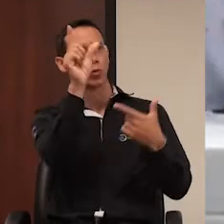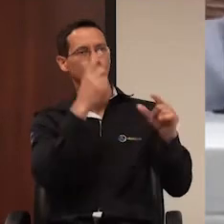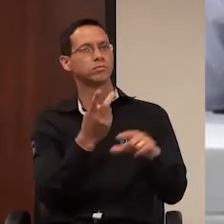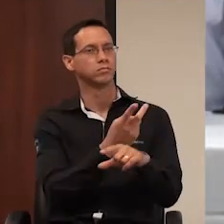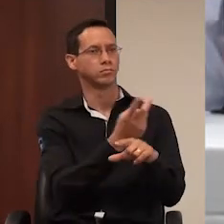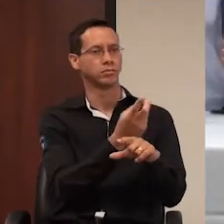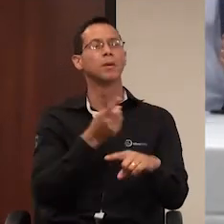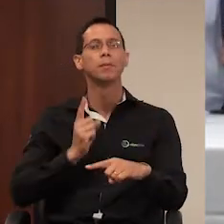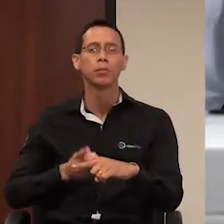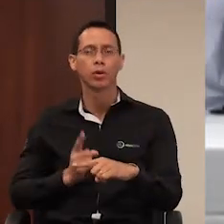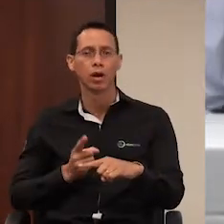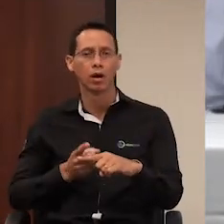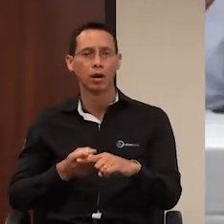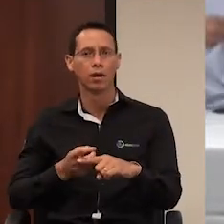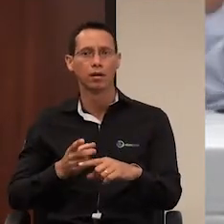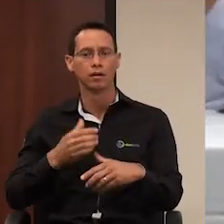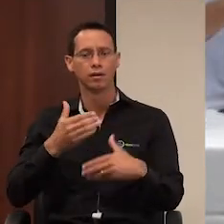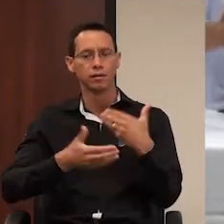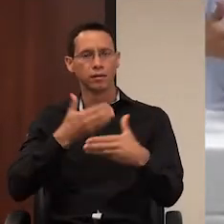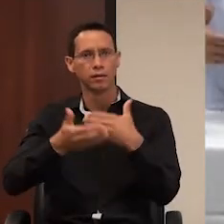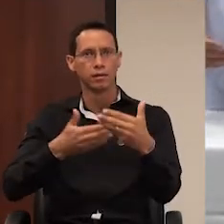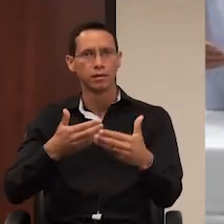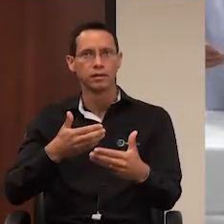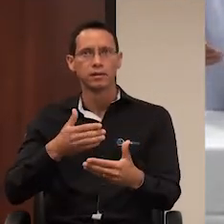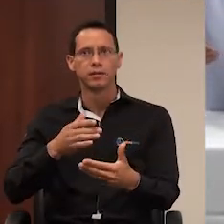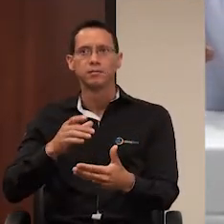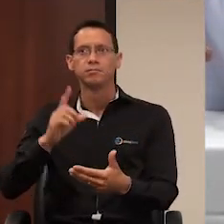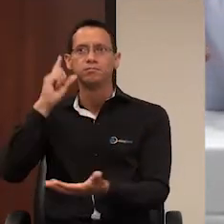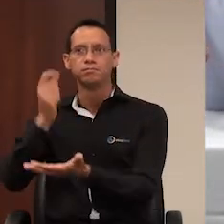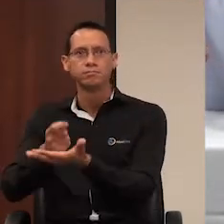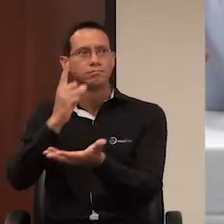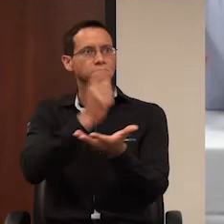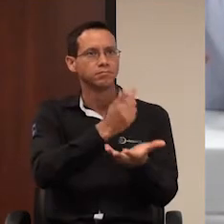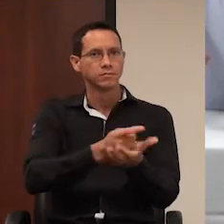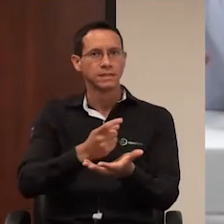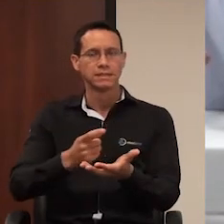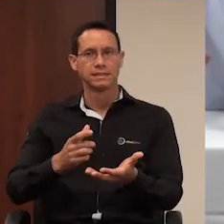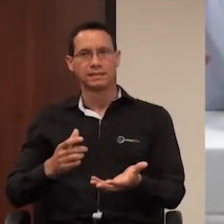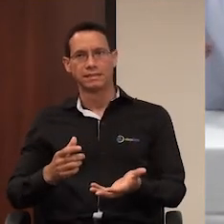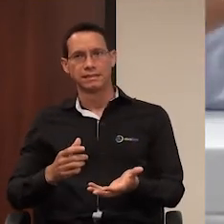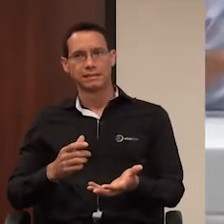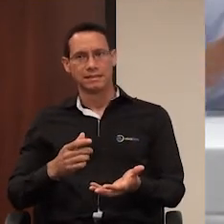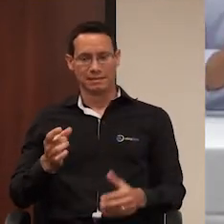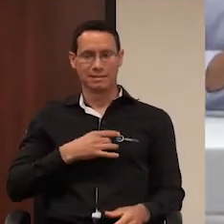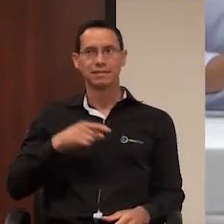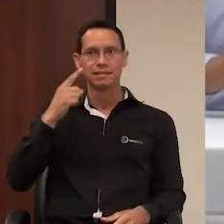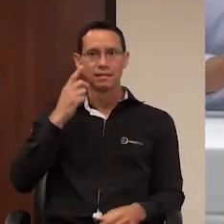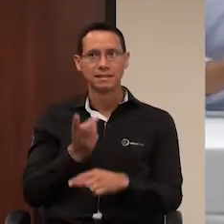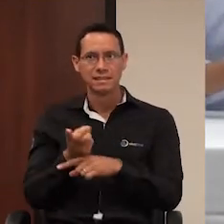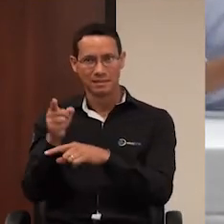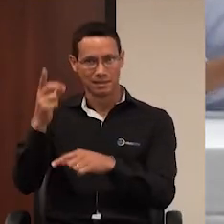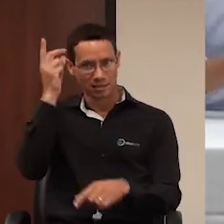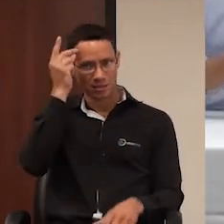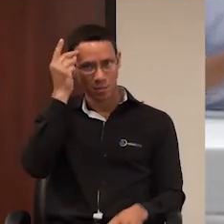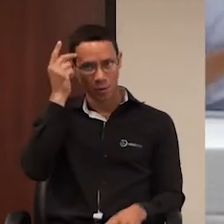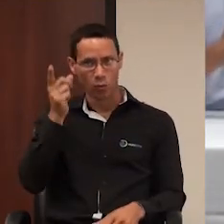as verdades elas vão sendo construídas e dá até medo de recorrer ao Tribunal de Justiça de São Paulo. Você precisa pensar mais